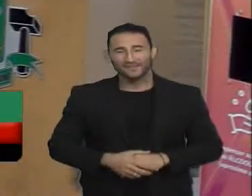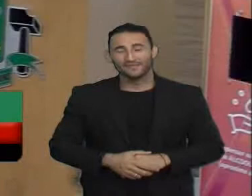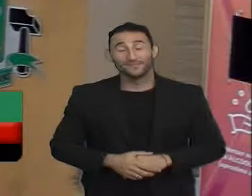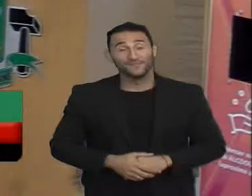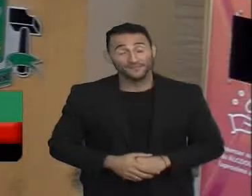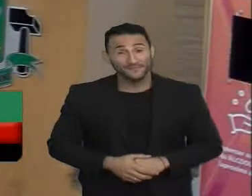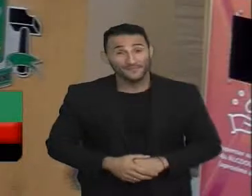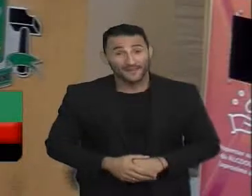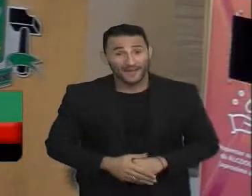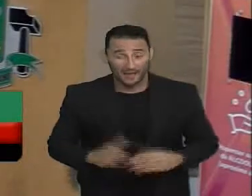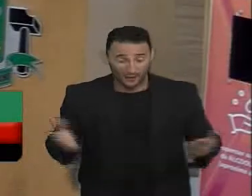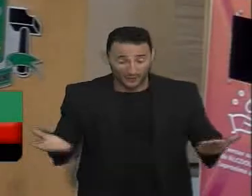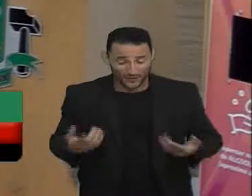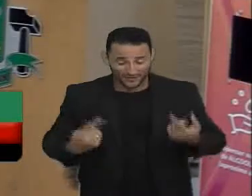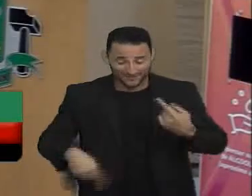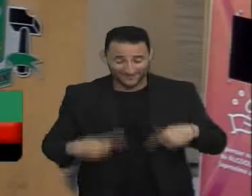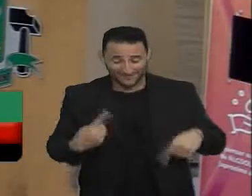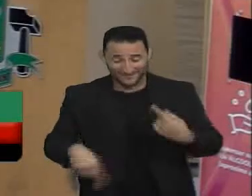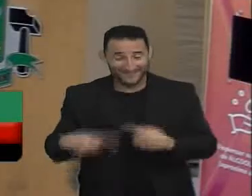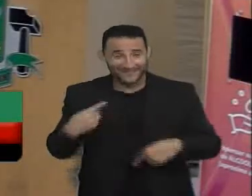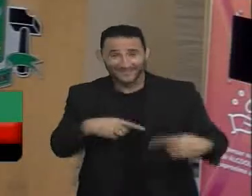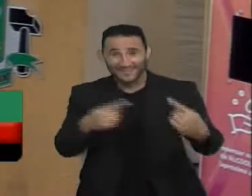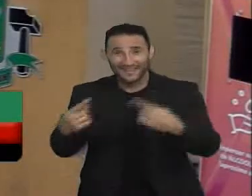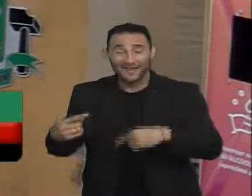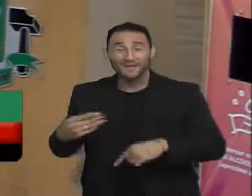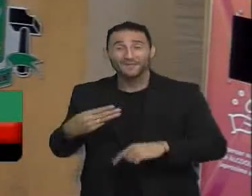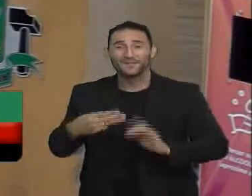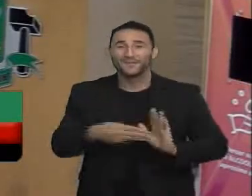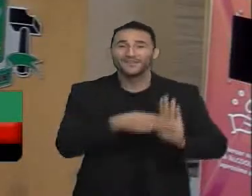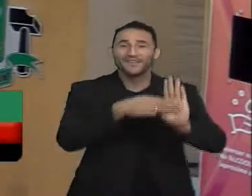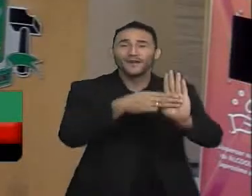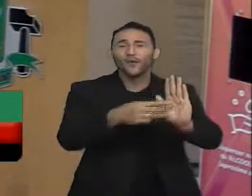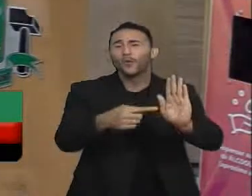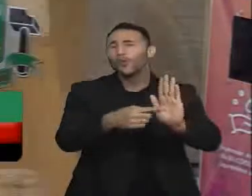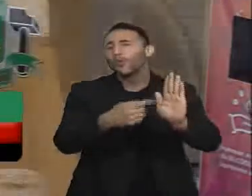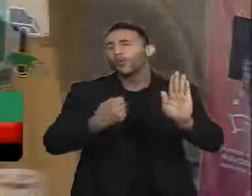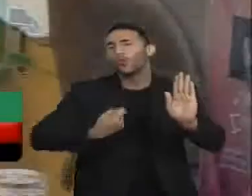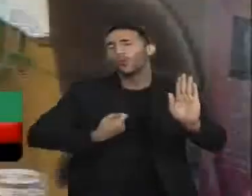Está em discussão a moção número